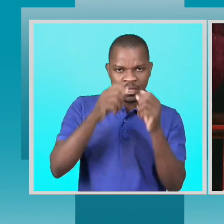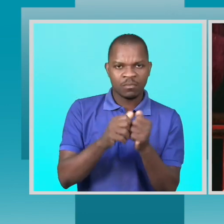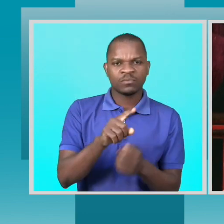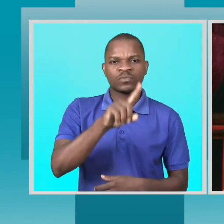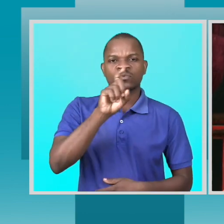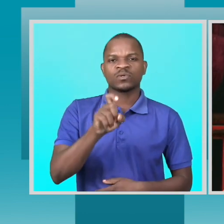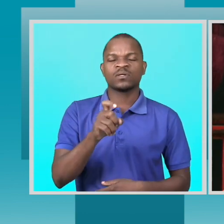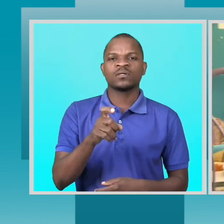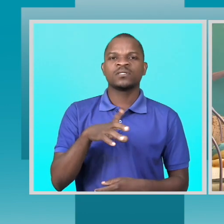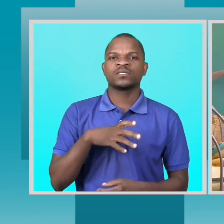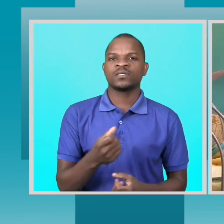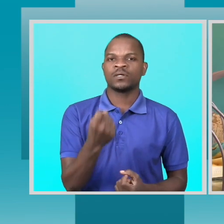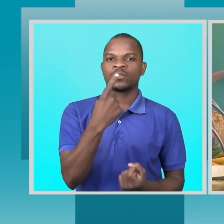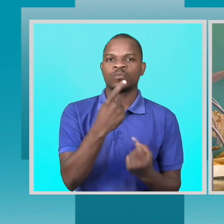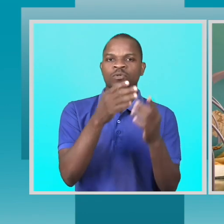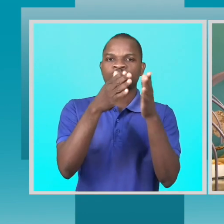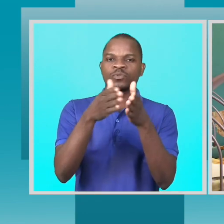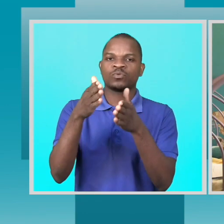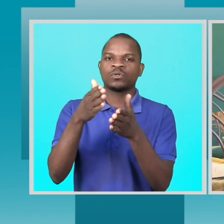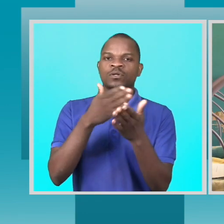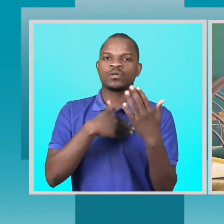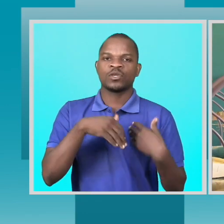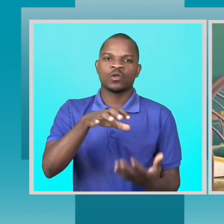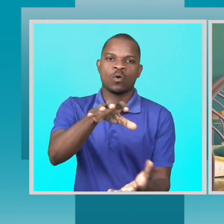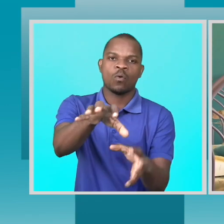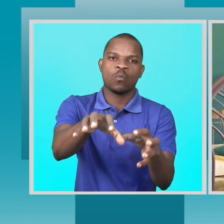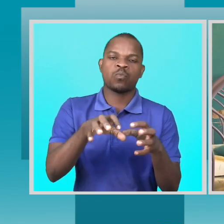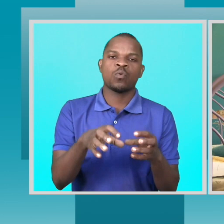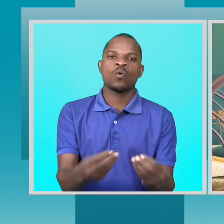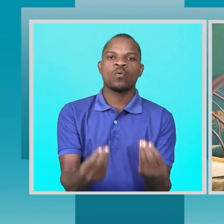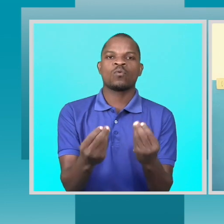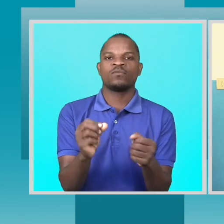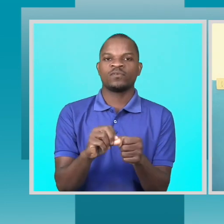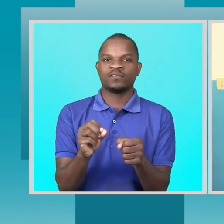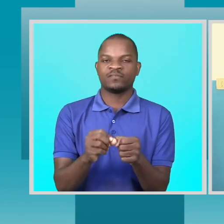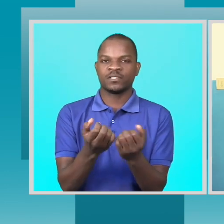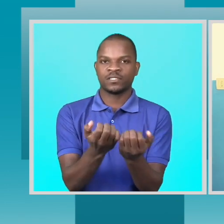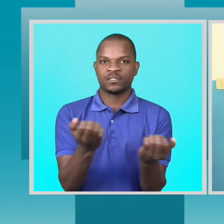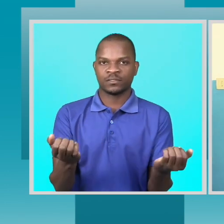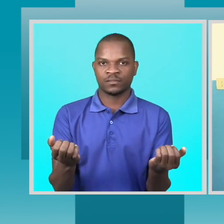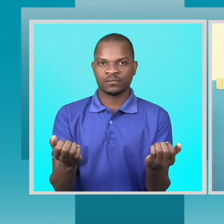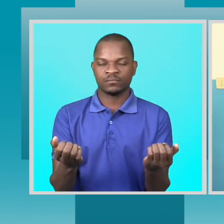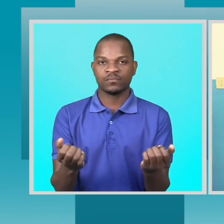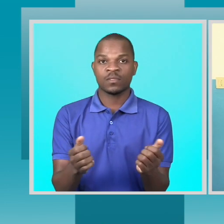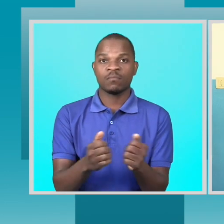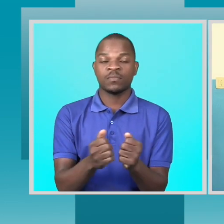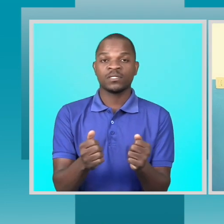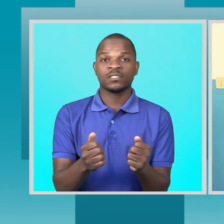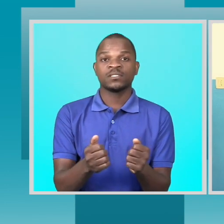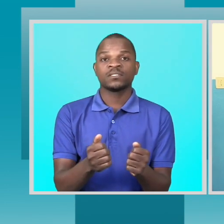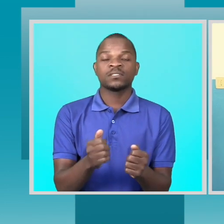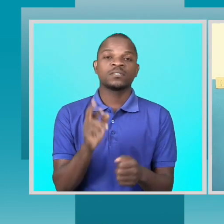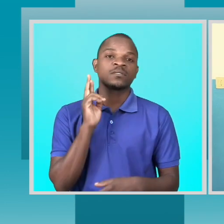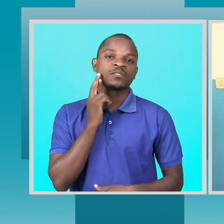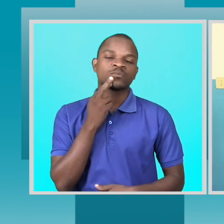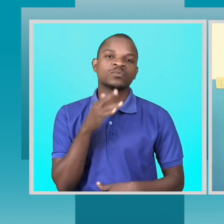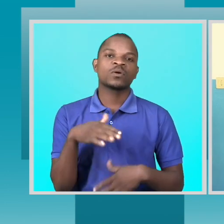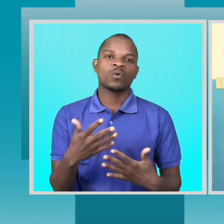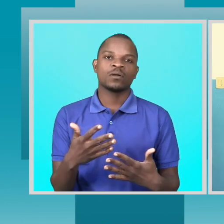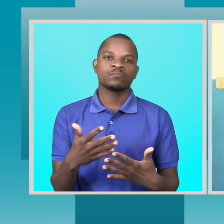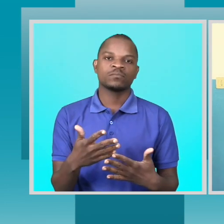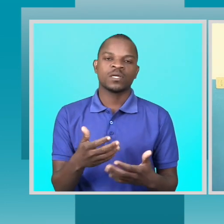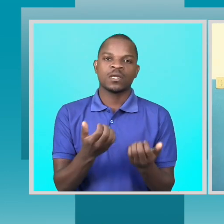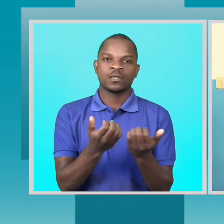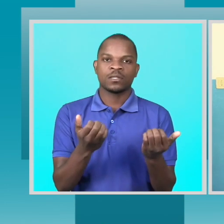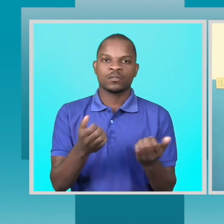pessoas que querem fazer a adoção dessas crianças. Como é que é feito? A criança mesmo que tenha sido